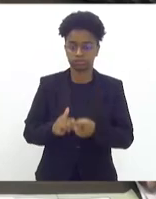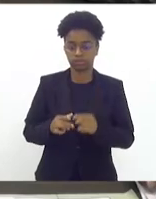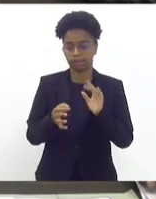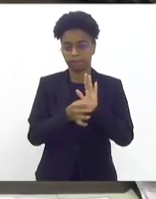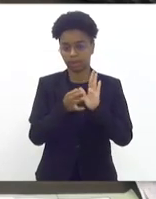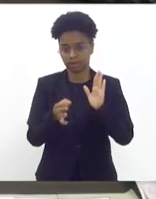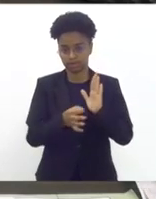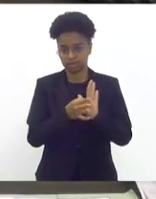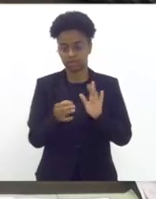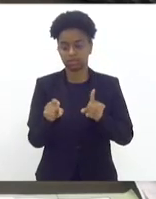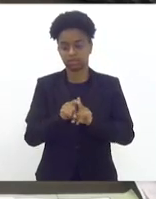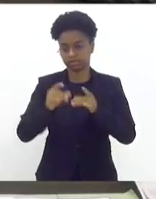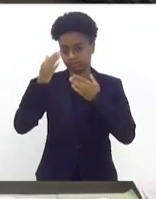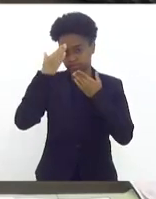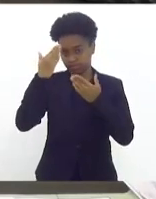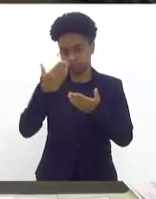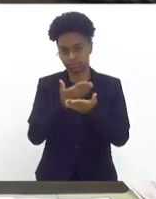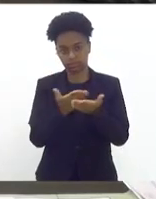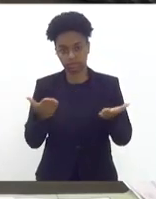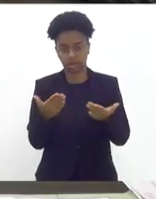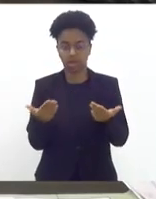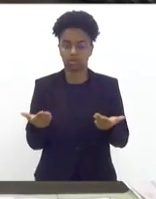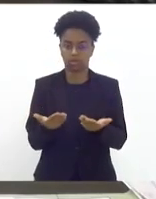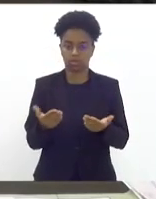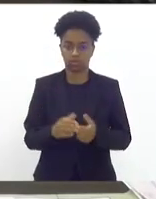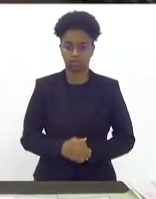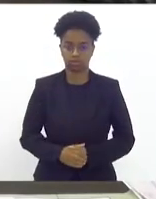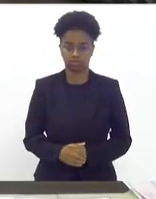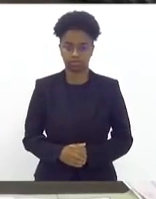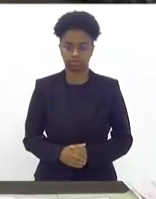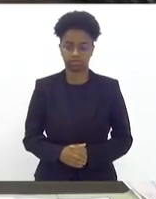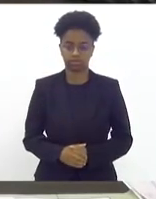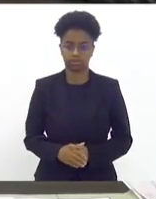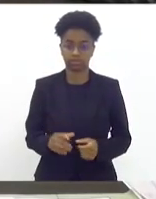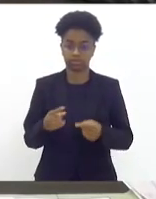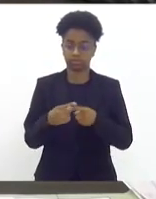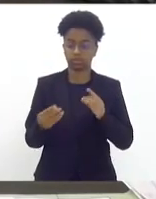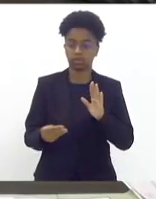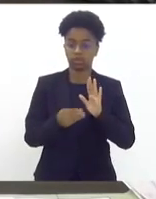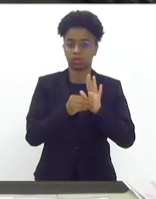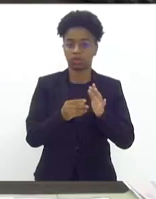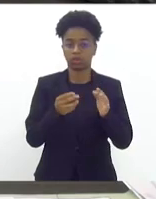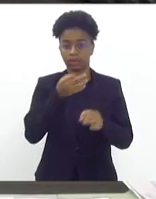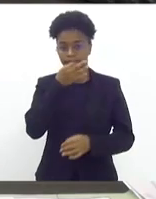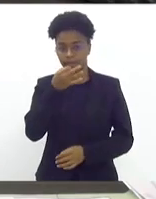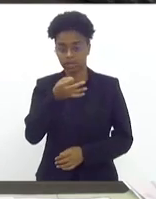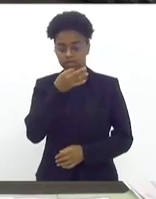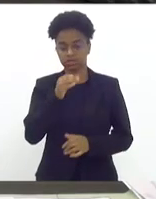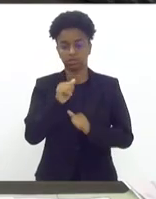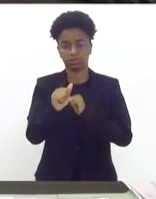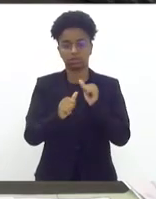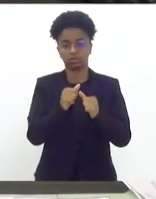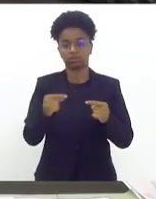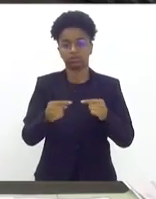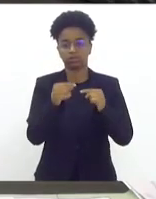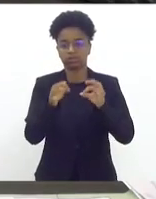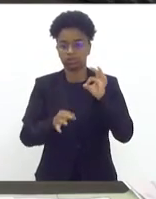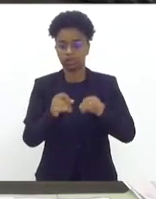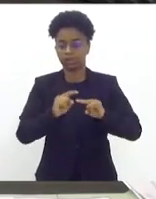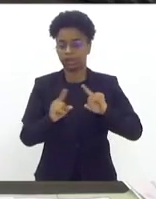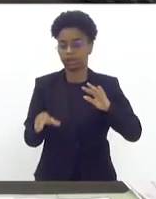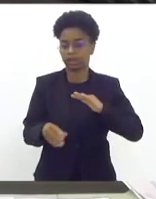parecer, e agradecendo a Vossa Excelência desde já, para trocar o parecer, alterar o parecer para a juridicidade com